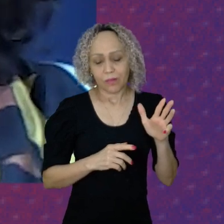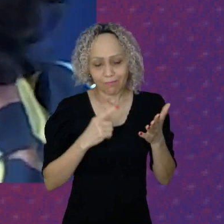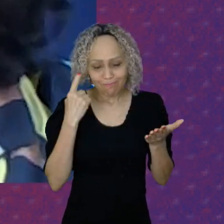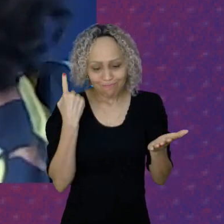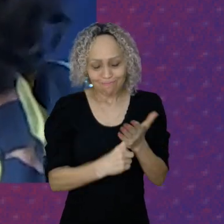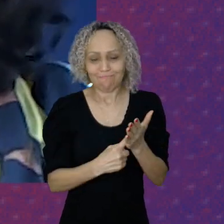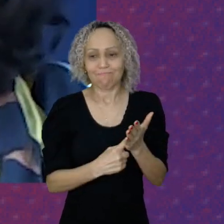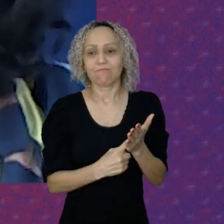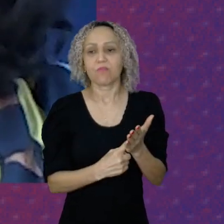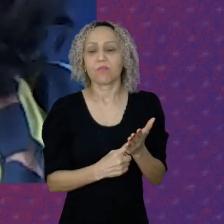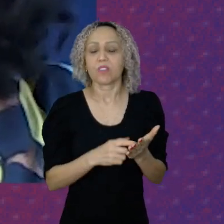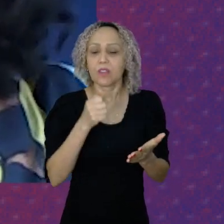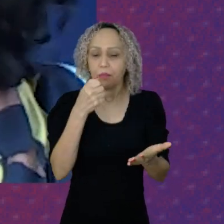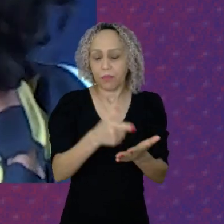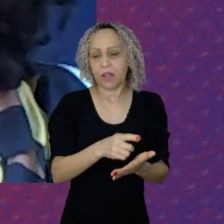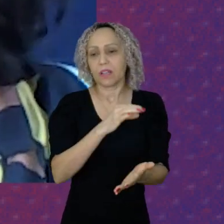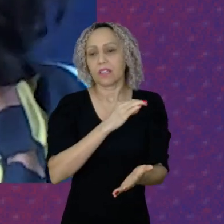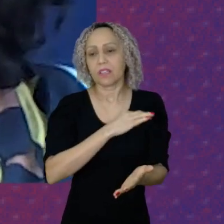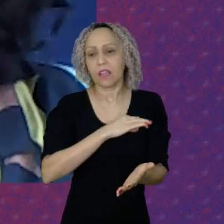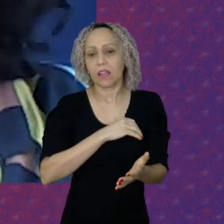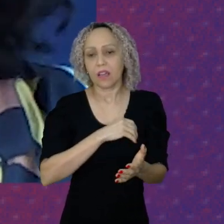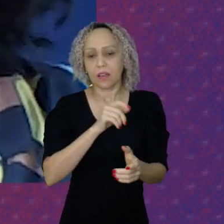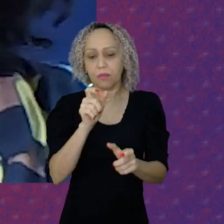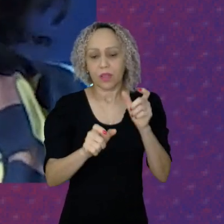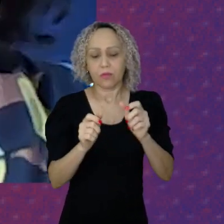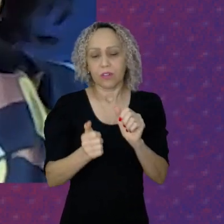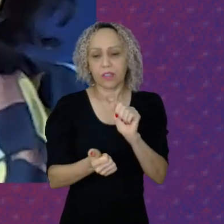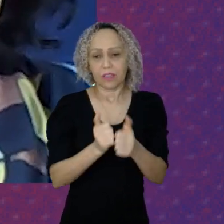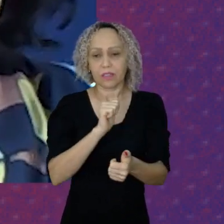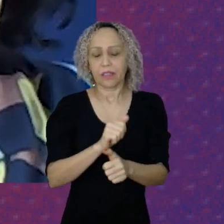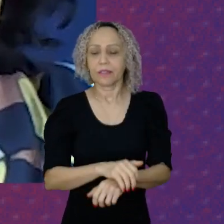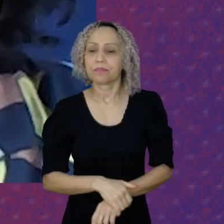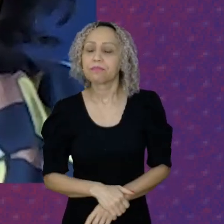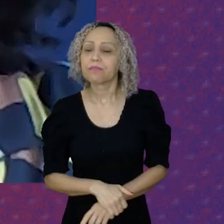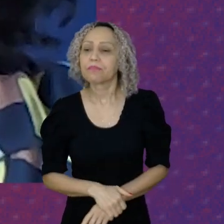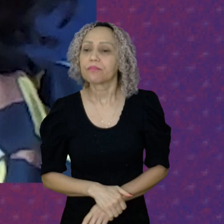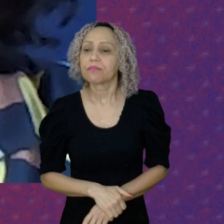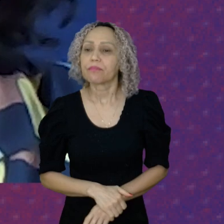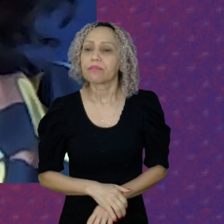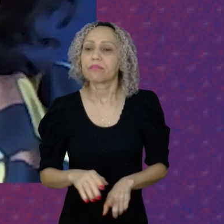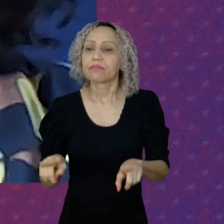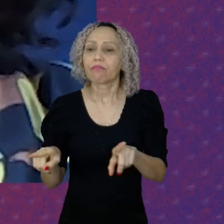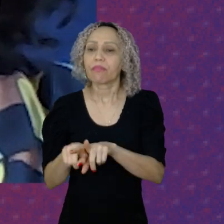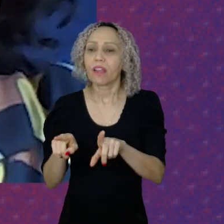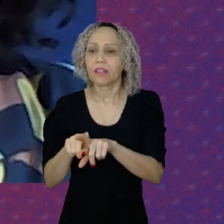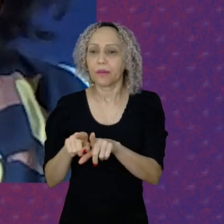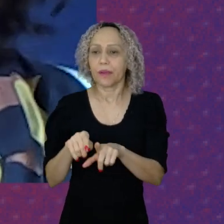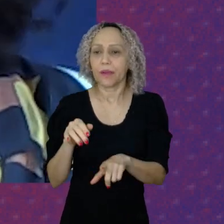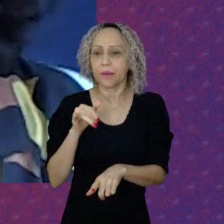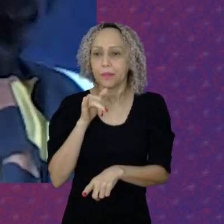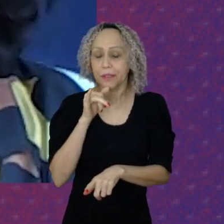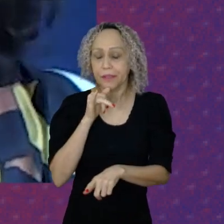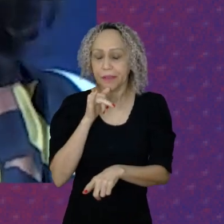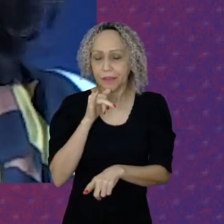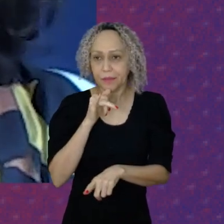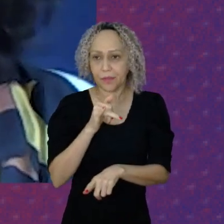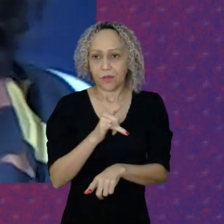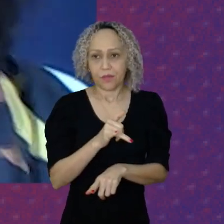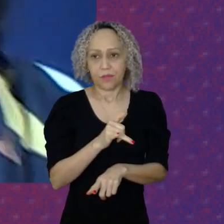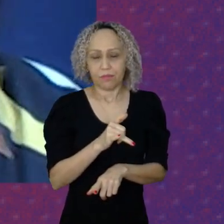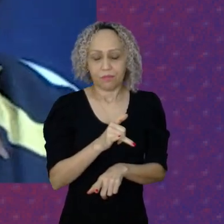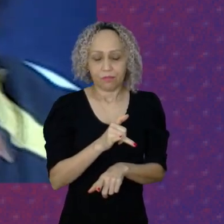extintos durante o governo Bolsonaro. Então, um deles é o programa Mulher Sem